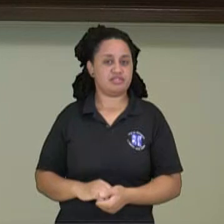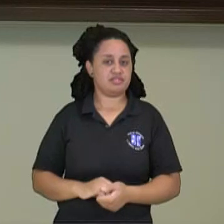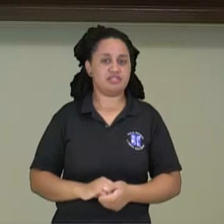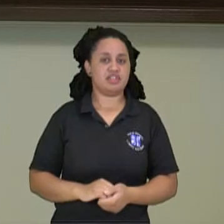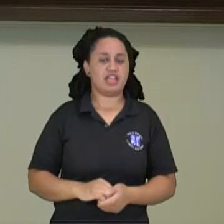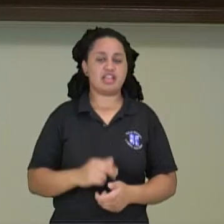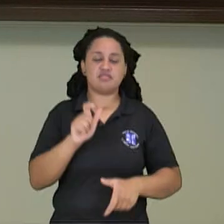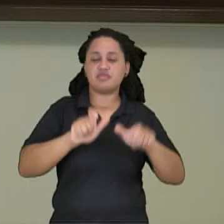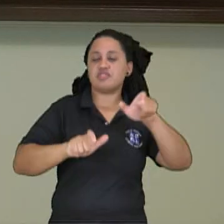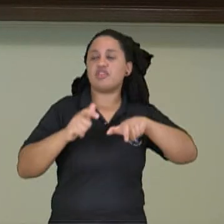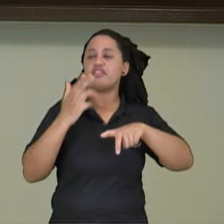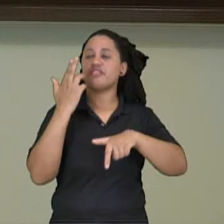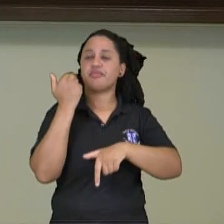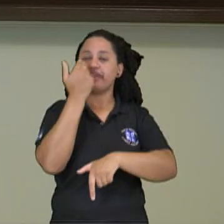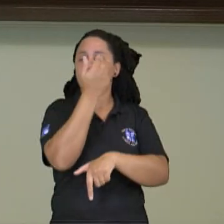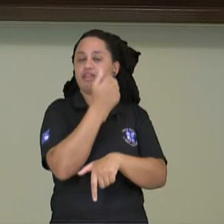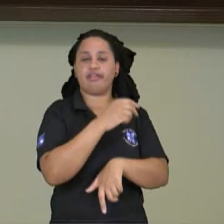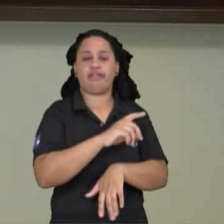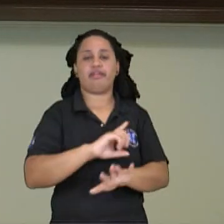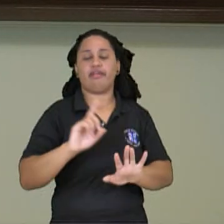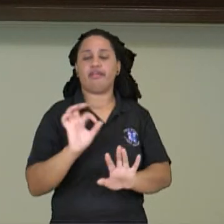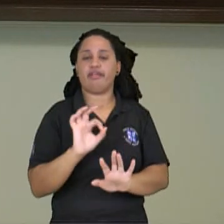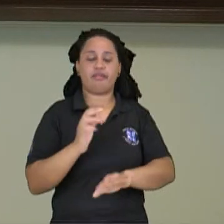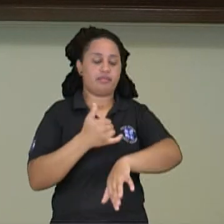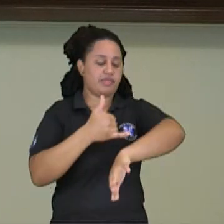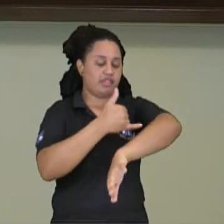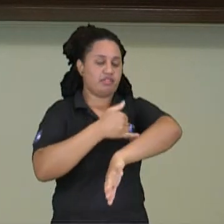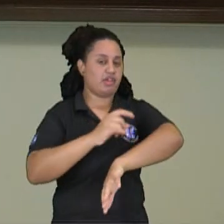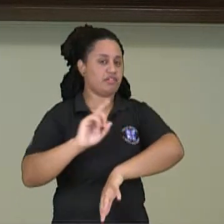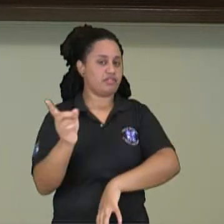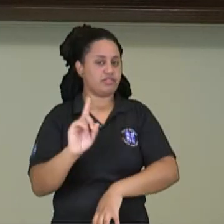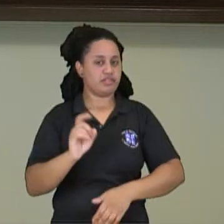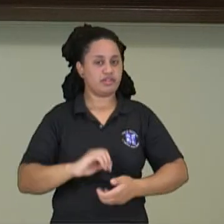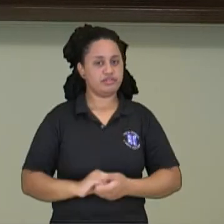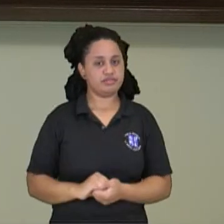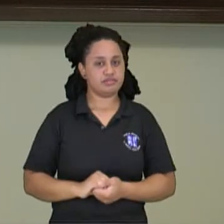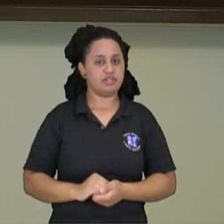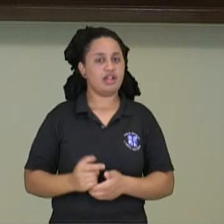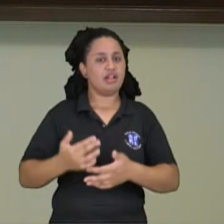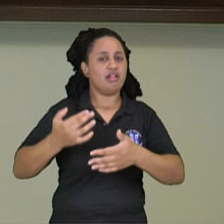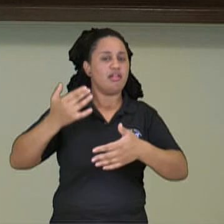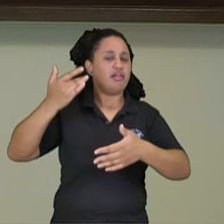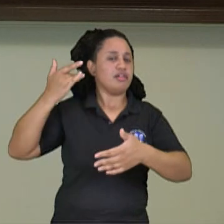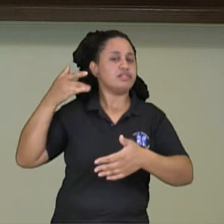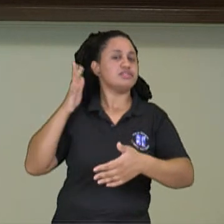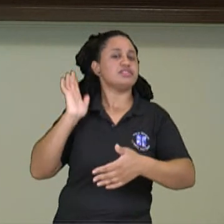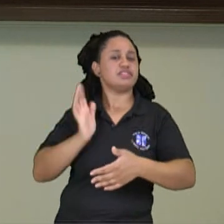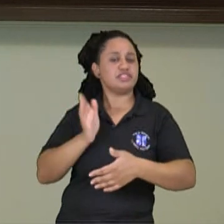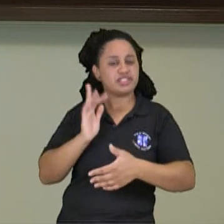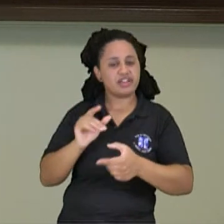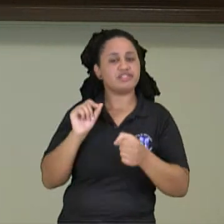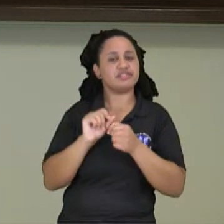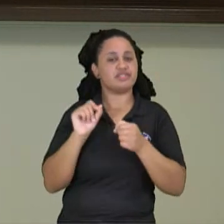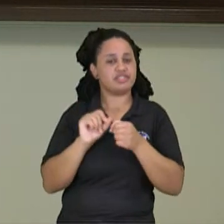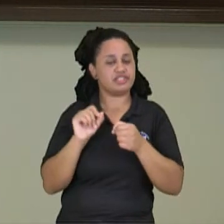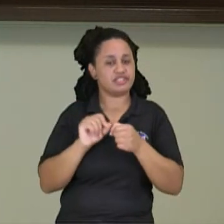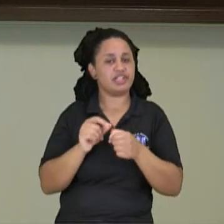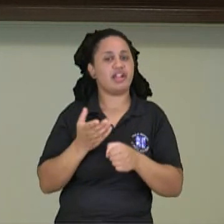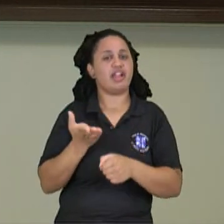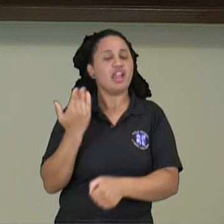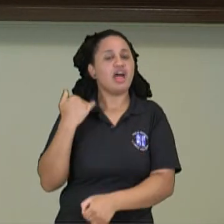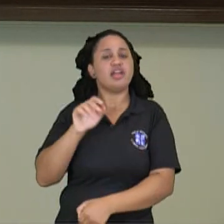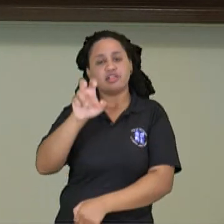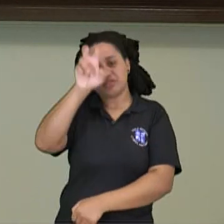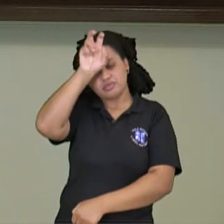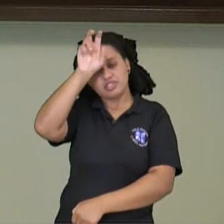pessoas se maquiam, né, fazem tatuagens. Não, nossos ancestrais já faziam isso. No Egito Antigo